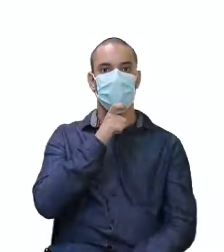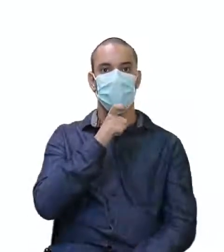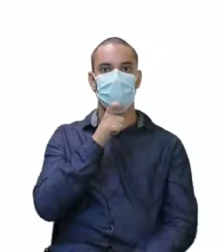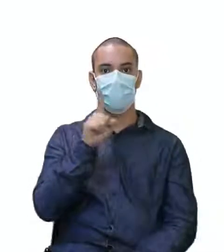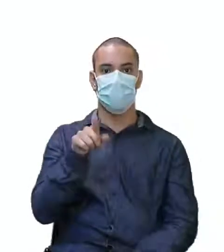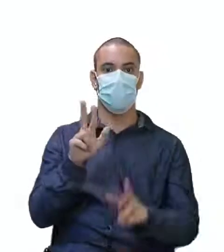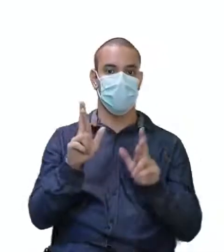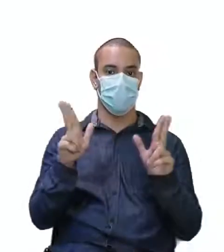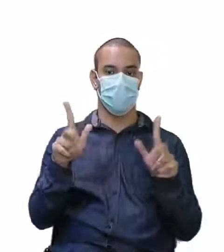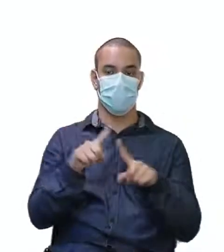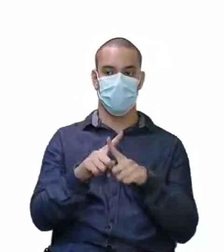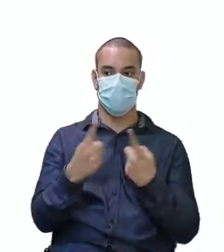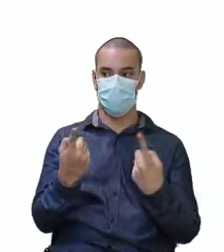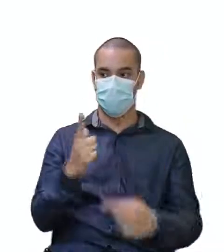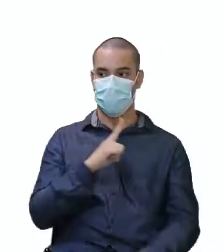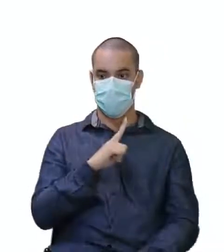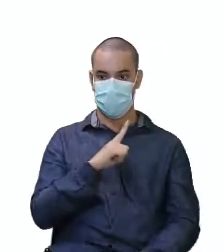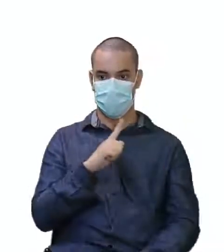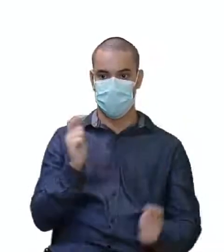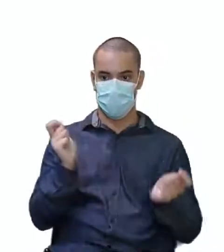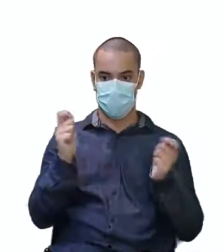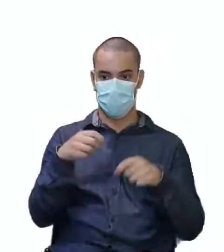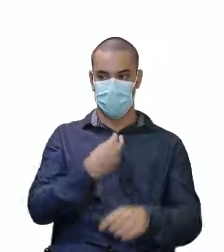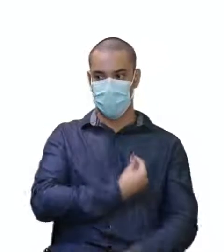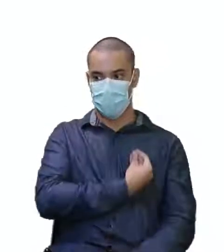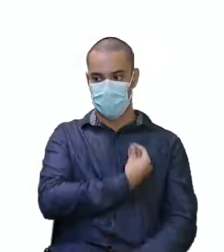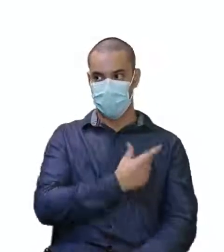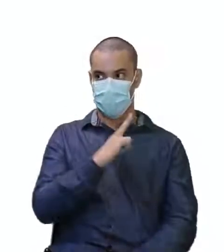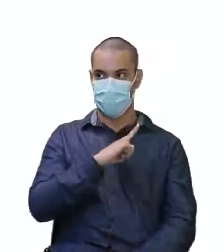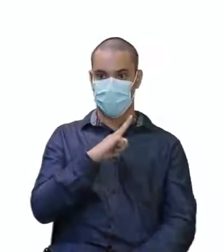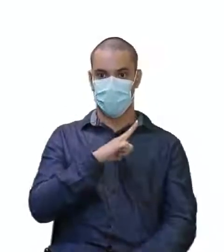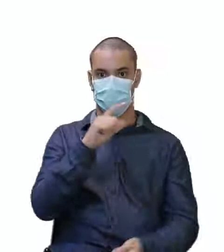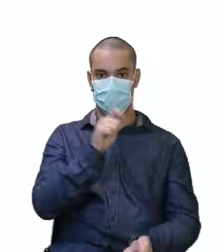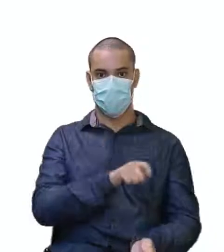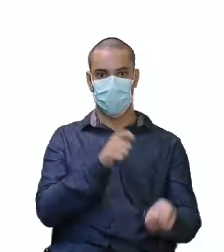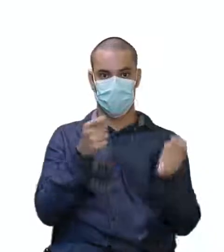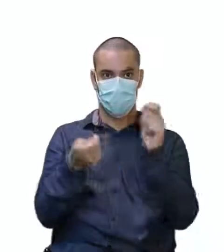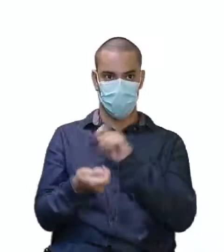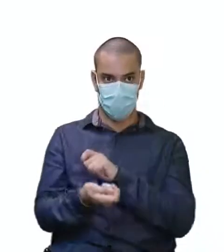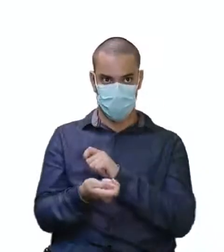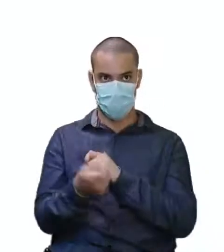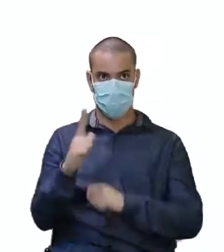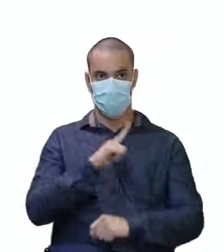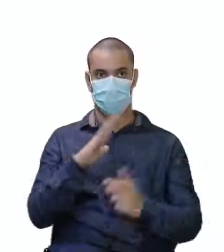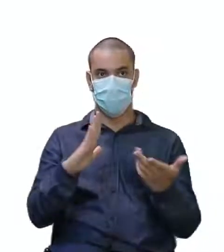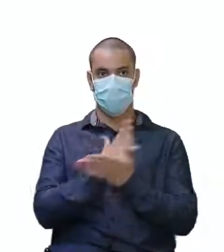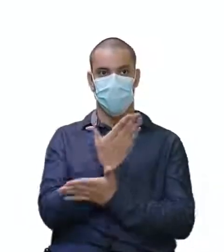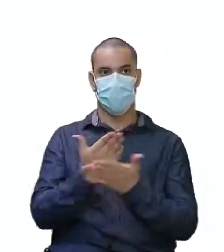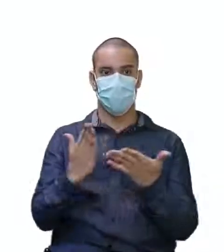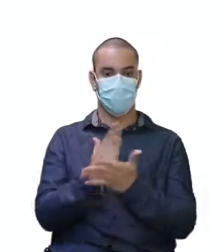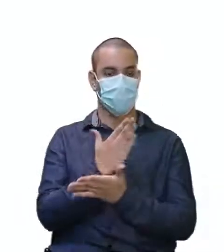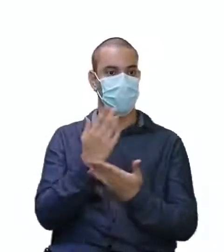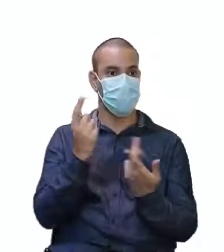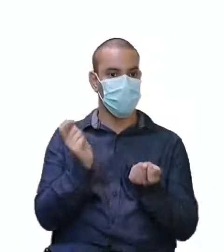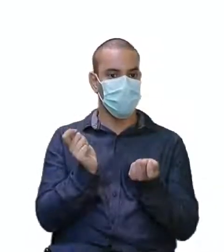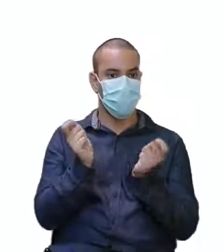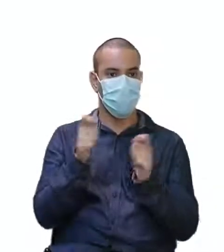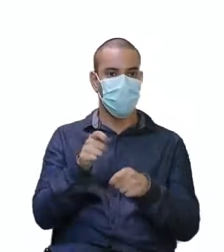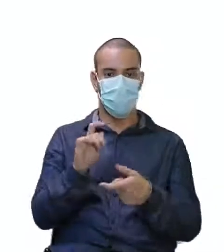que elas têm, se elas vivem ali, elas têm adaptações, elas têm determinadas adaptações para